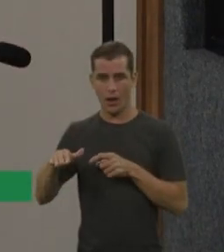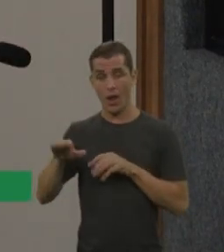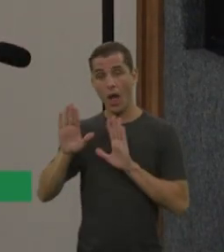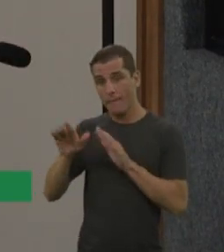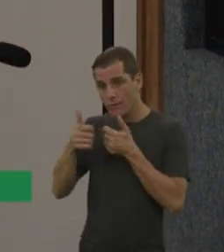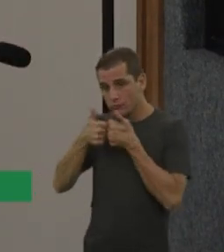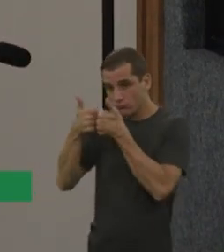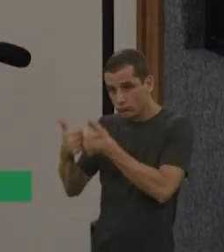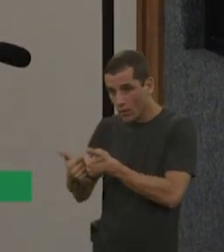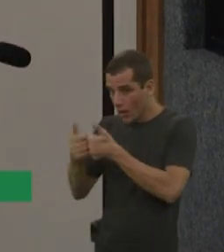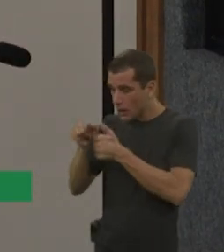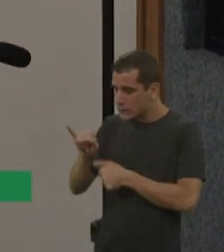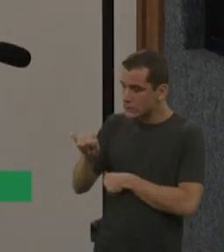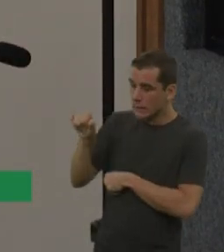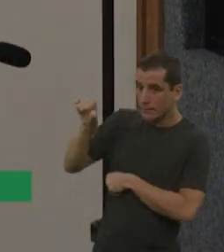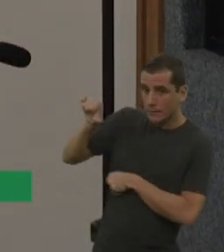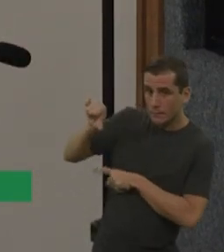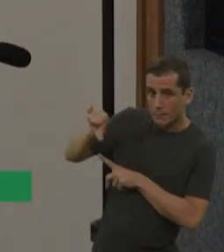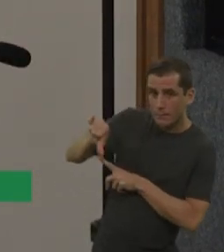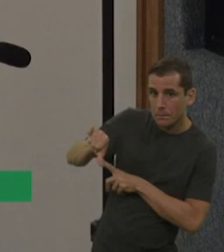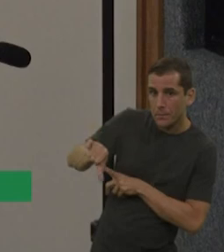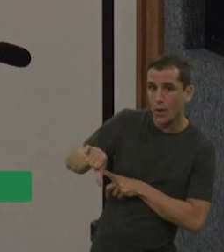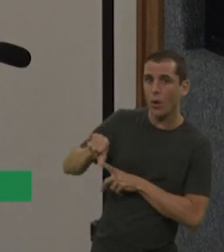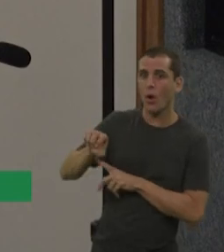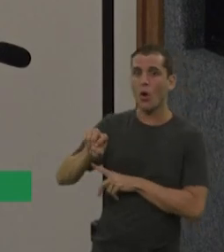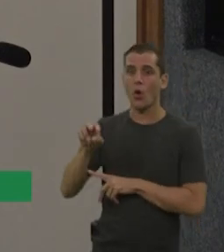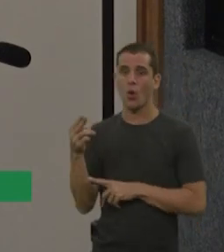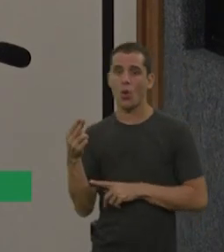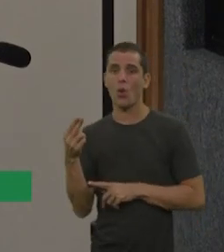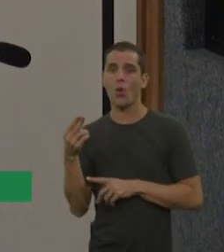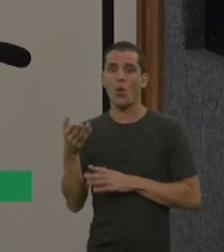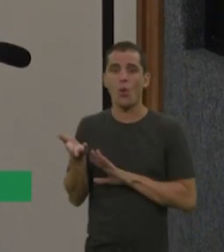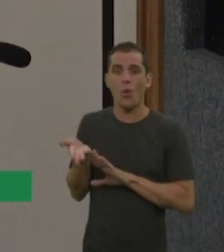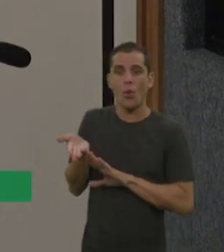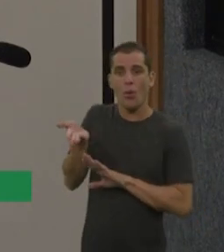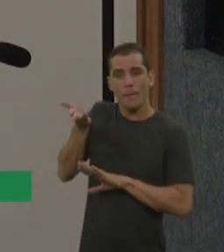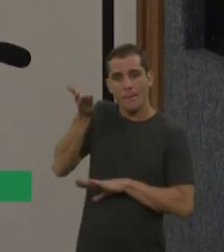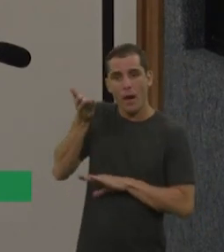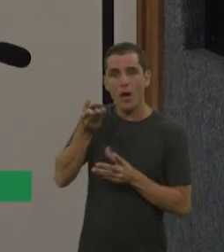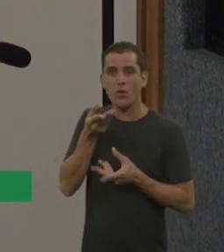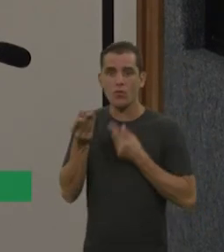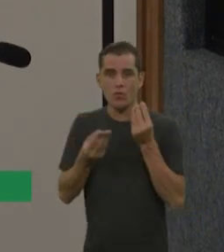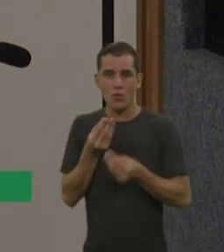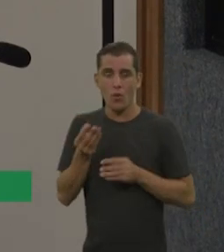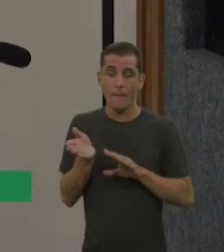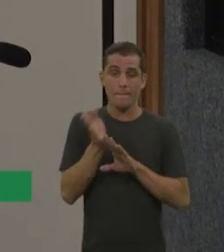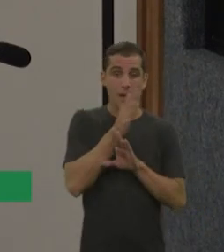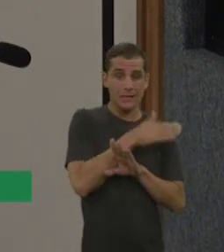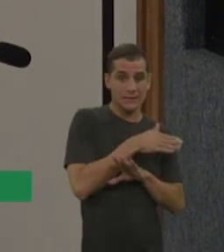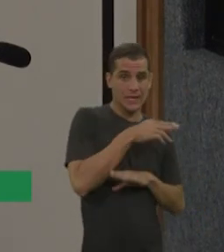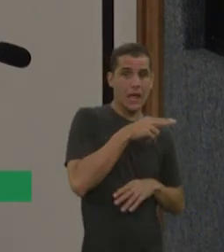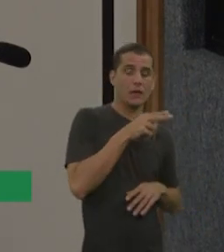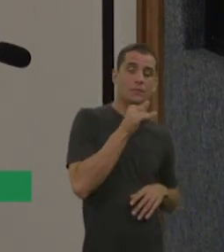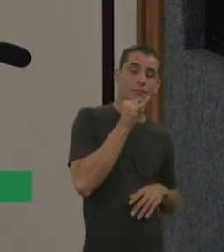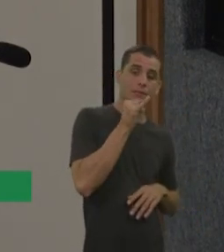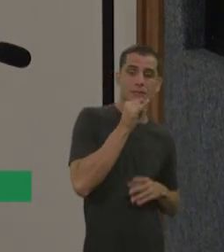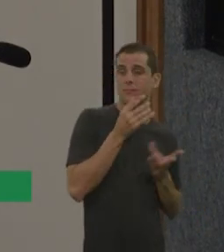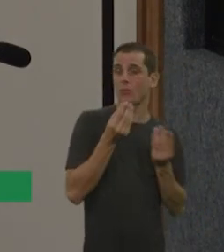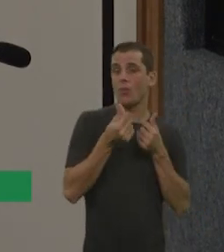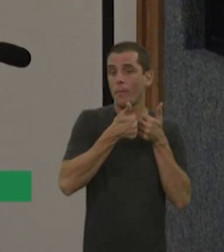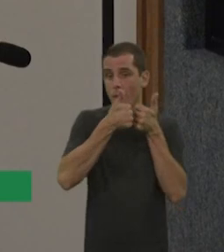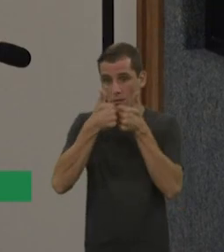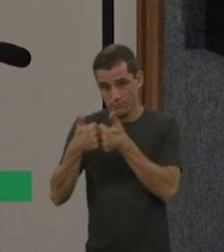cirrotizando. Sua plaqueta era 100 mil, agora está 50 mil. Fazer o quê? Né? Não tínhamos tratamento, só acompanhamento. E aí,